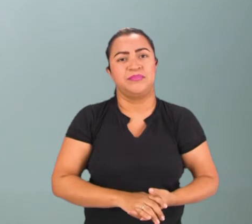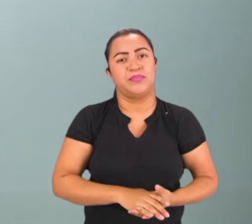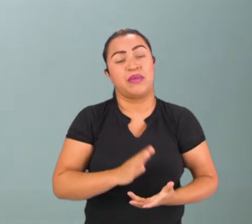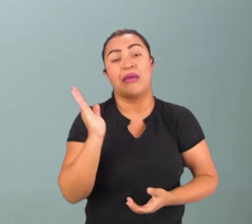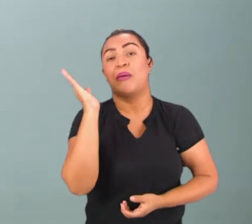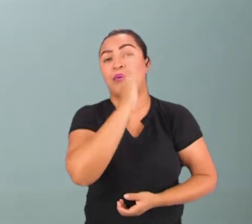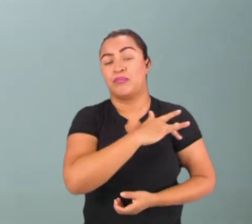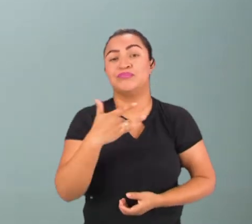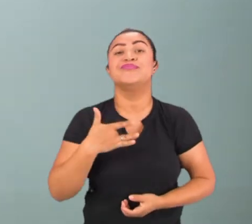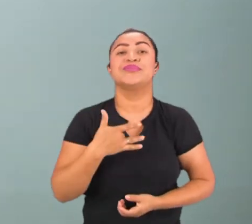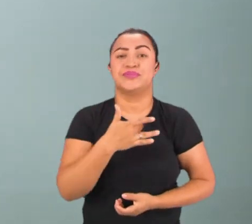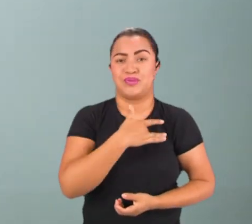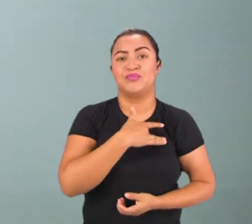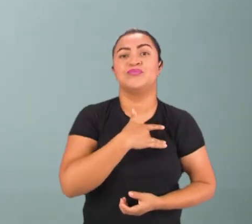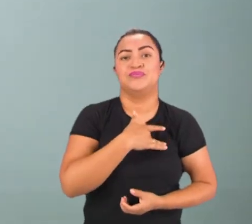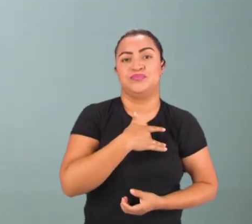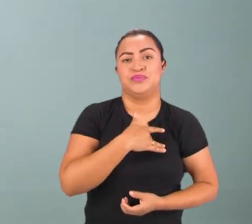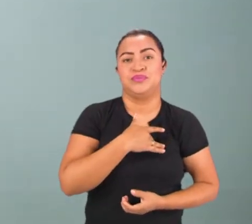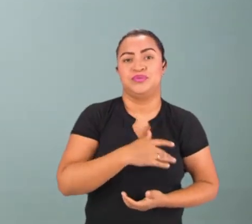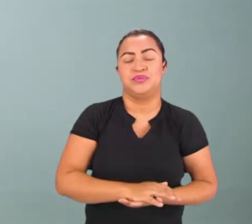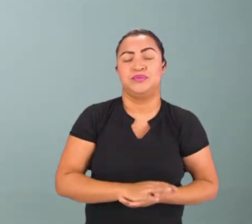né? Do efeito estufa. Mas vamos lá.